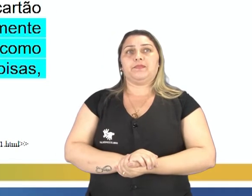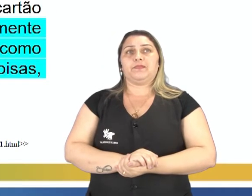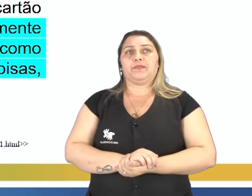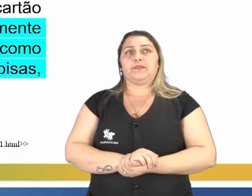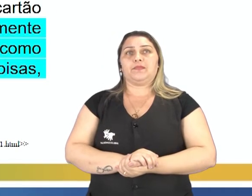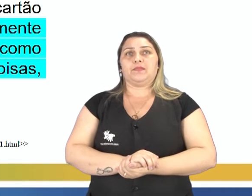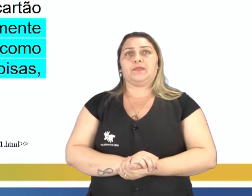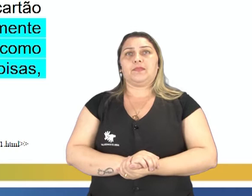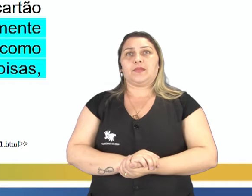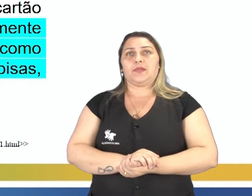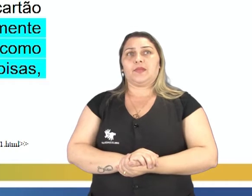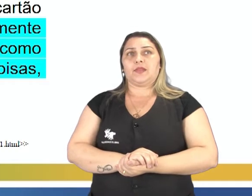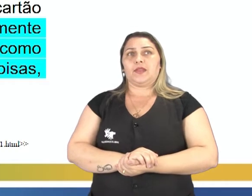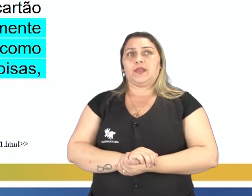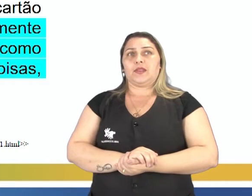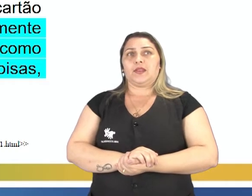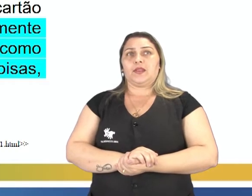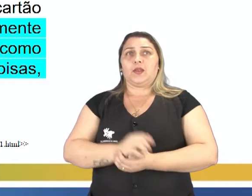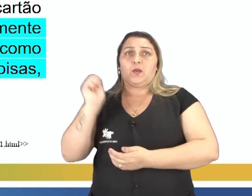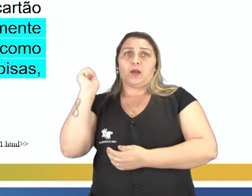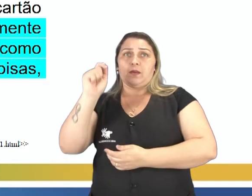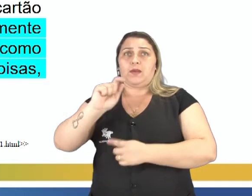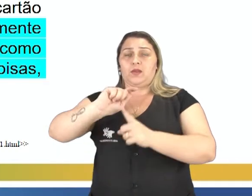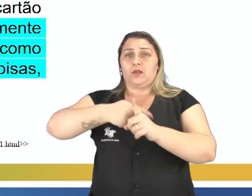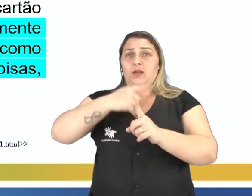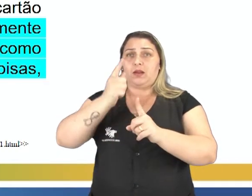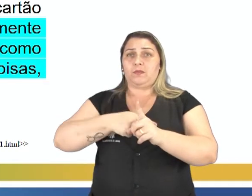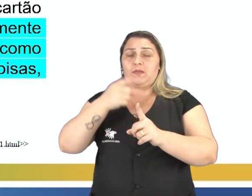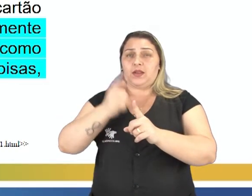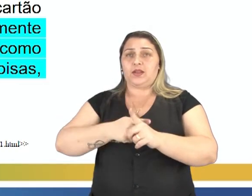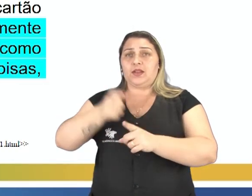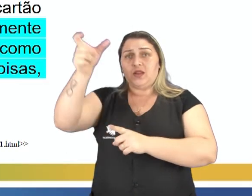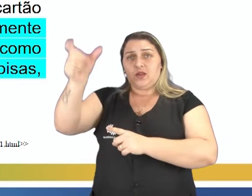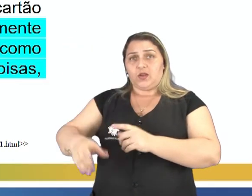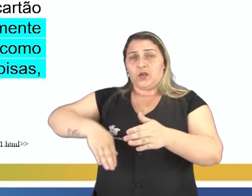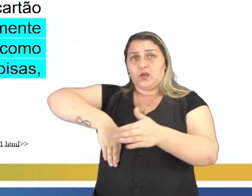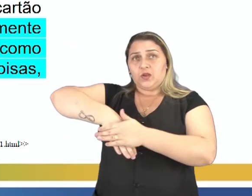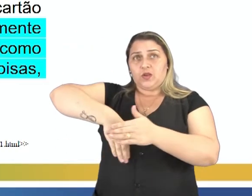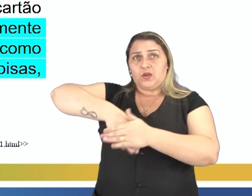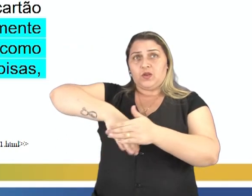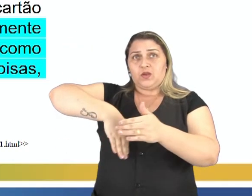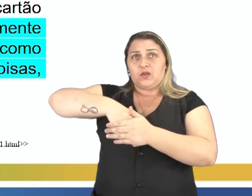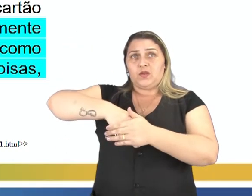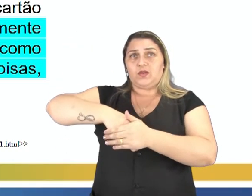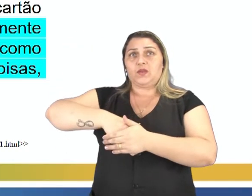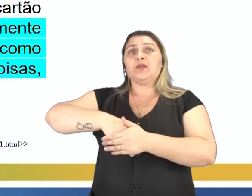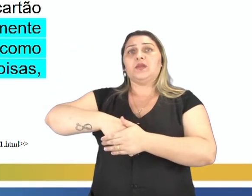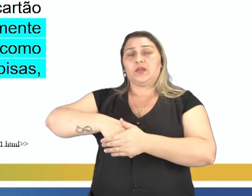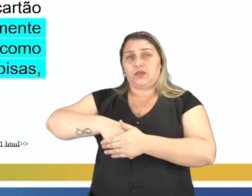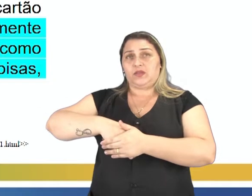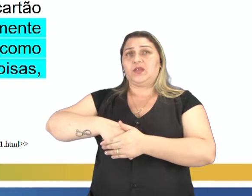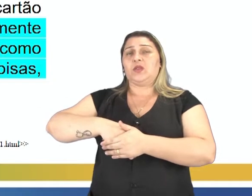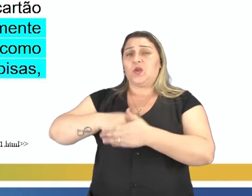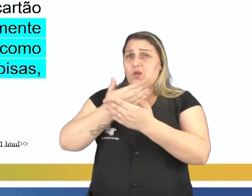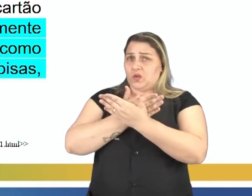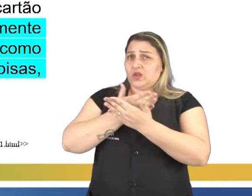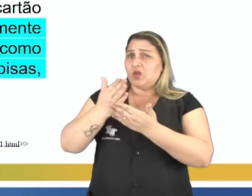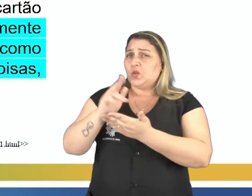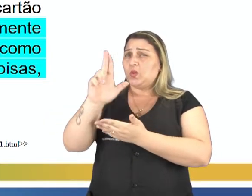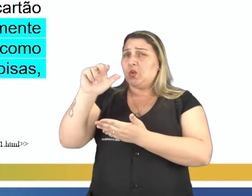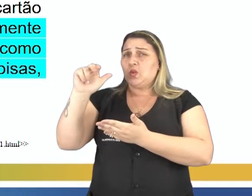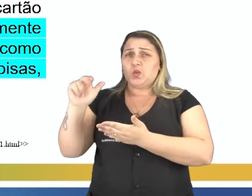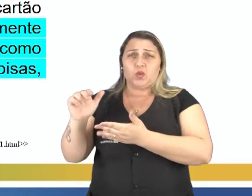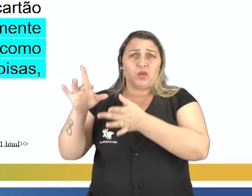O arremesso de uma banana ao jogador Daniel Alves foi o reinício da polêmica que nunca deixou de existir. Enrustida